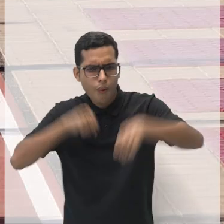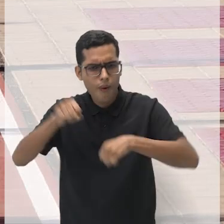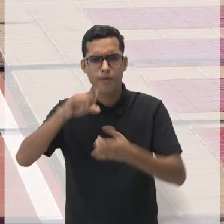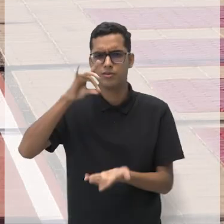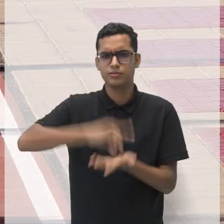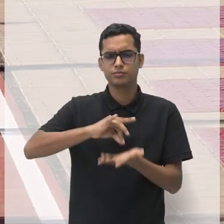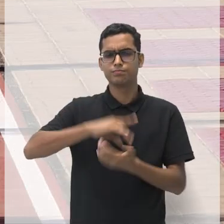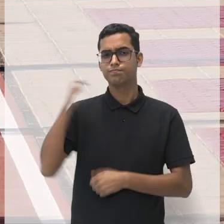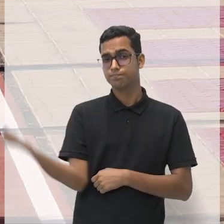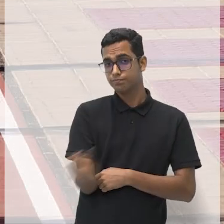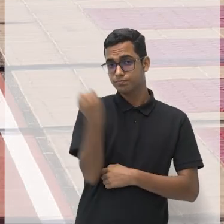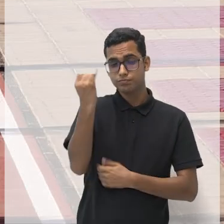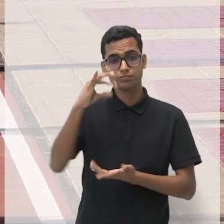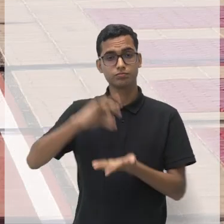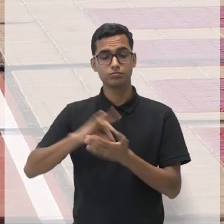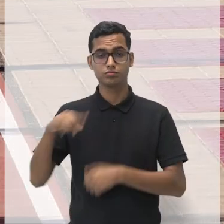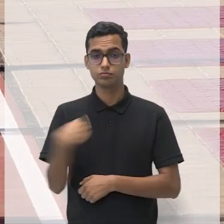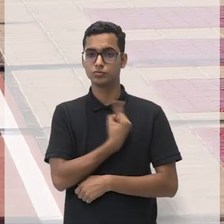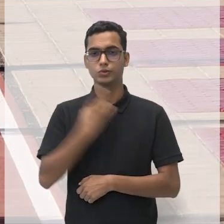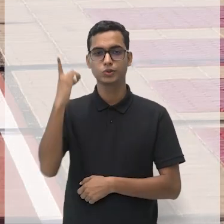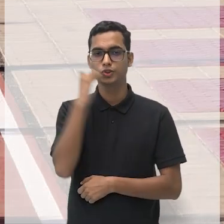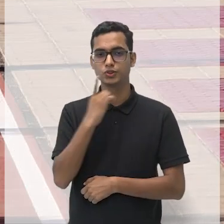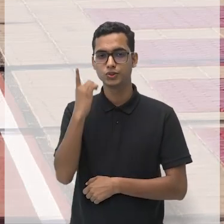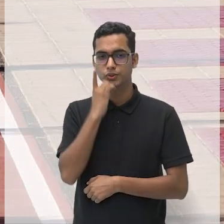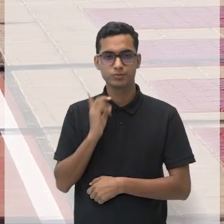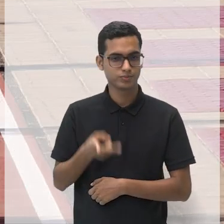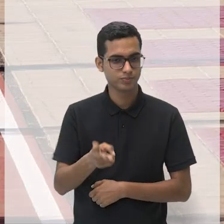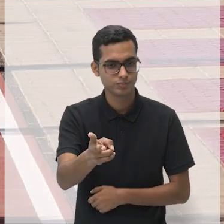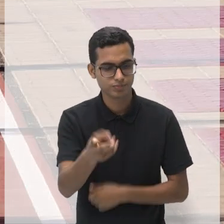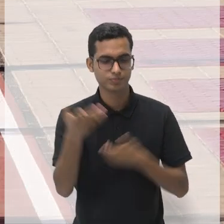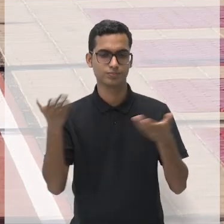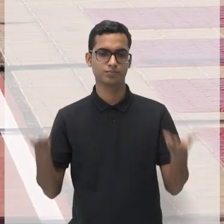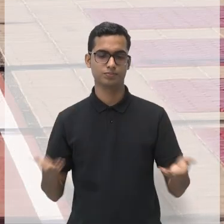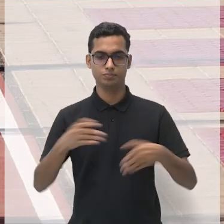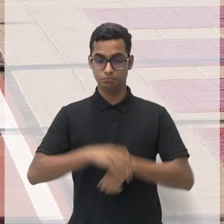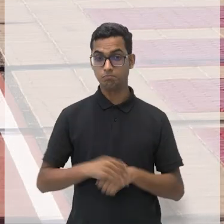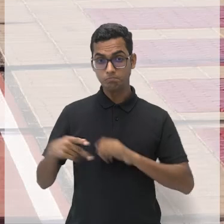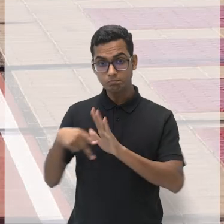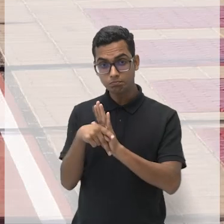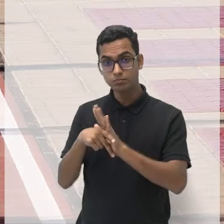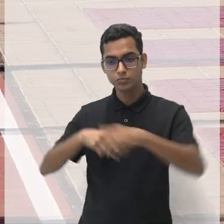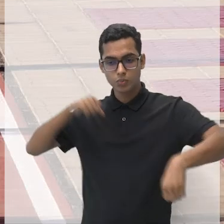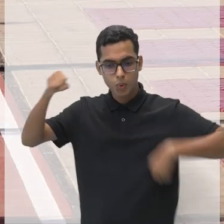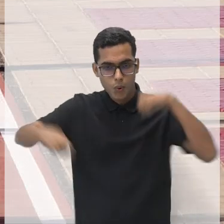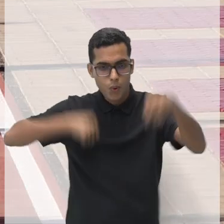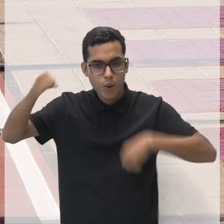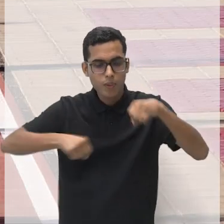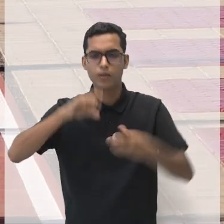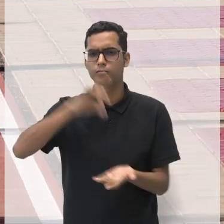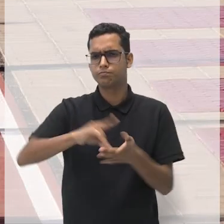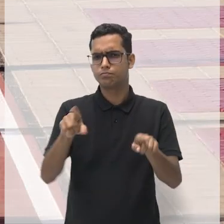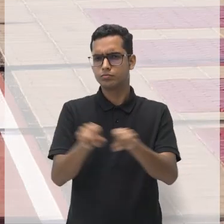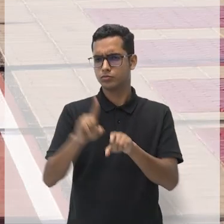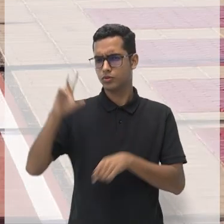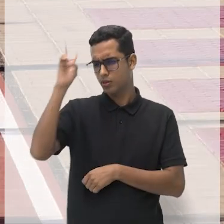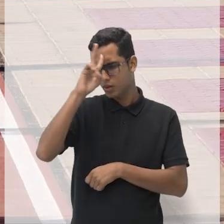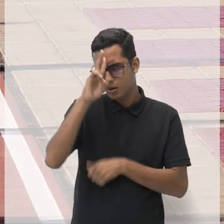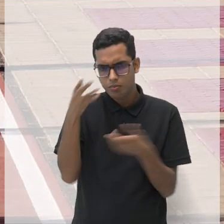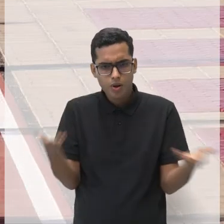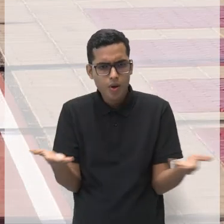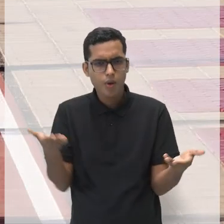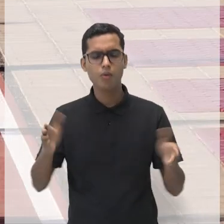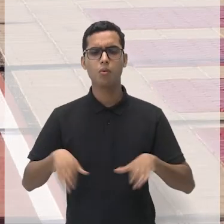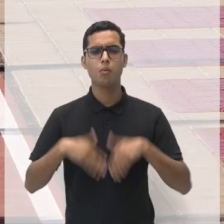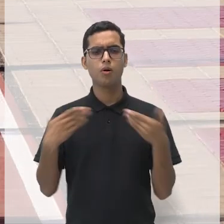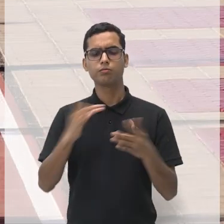super essencial no nosso dia a dia. E falando da bike um pouco mais, vamos relembrar aí